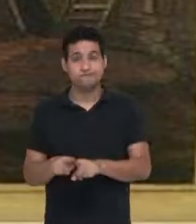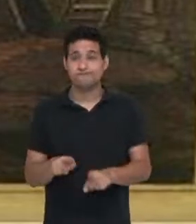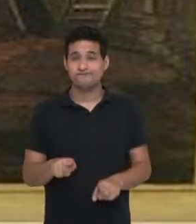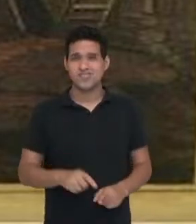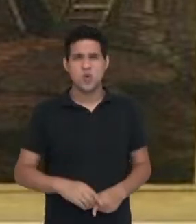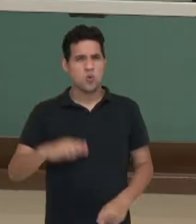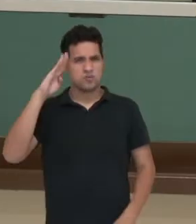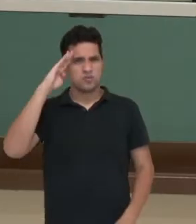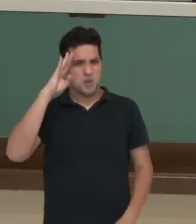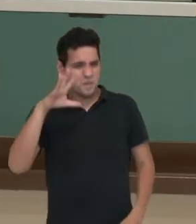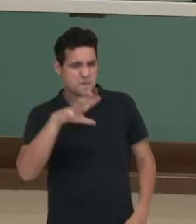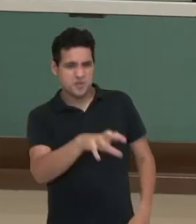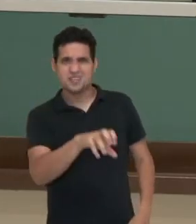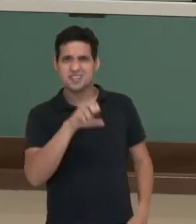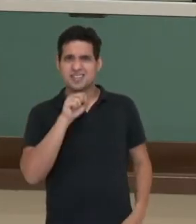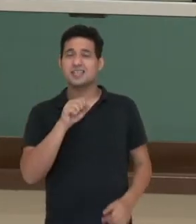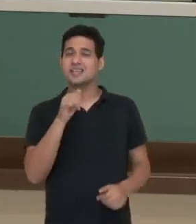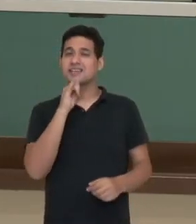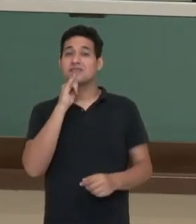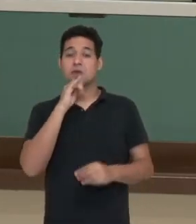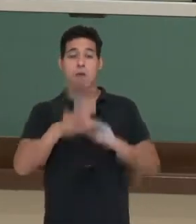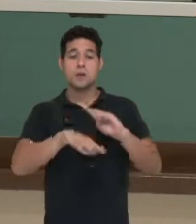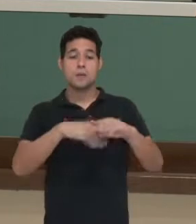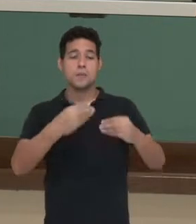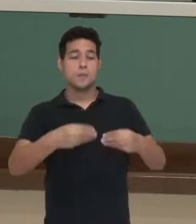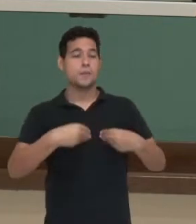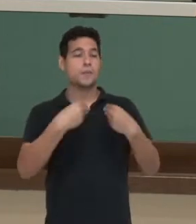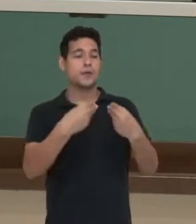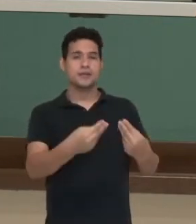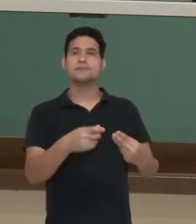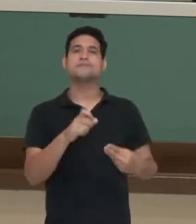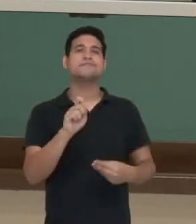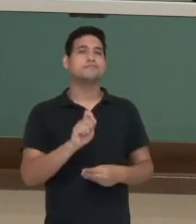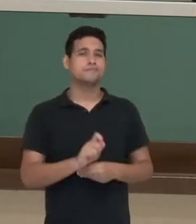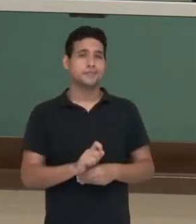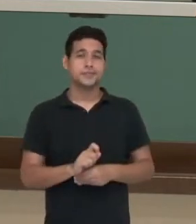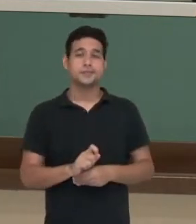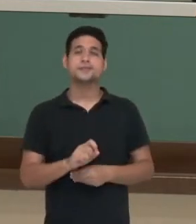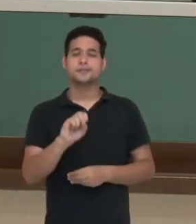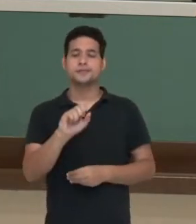como que eu falo, regalado, foi presenteado para um sacerdote.